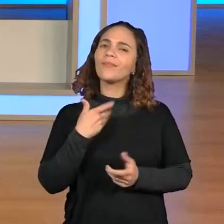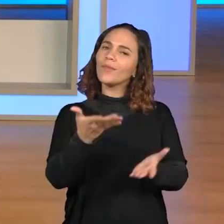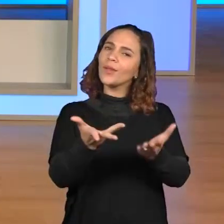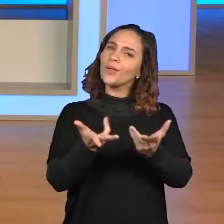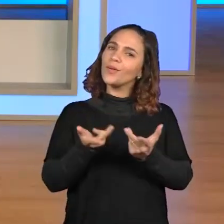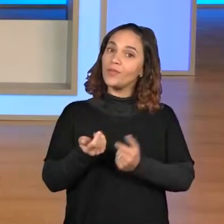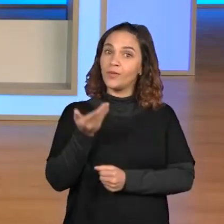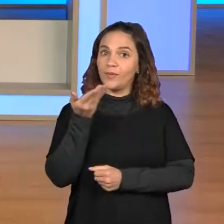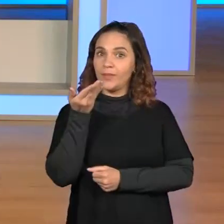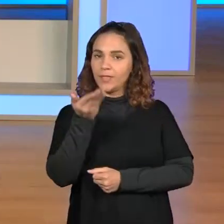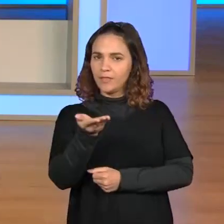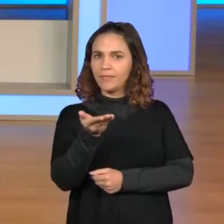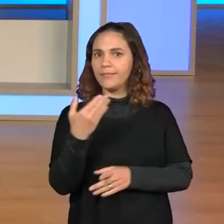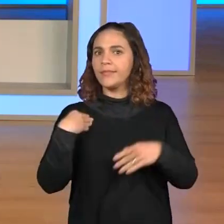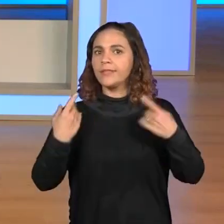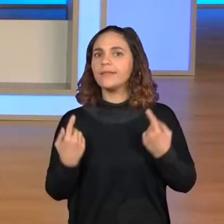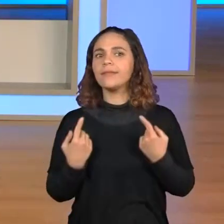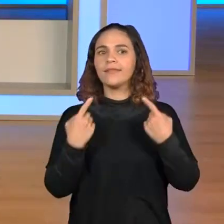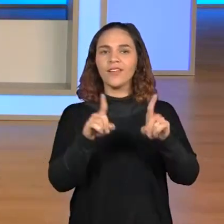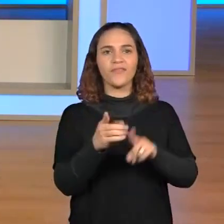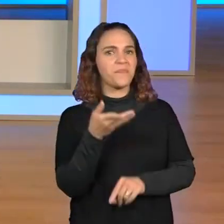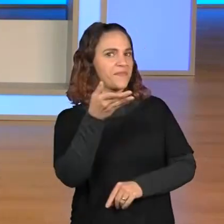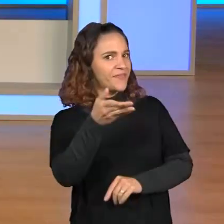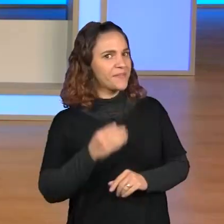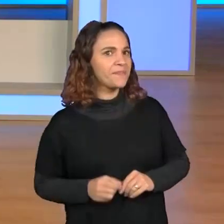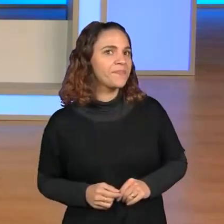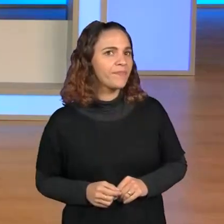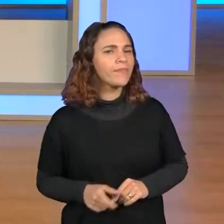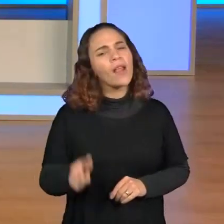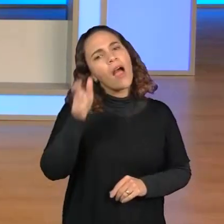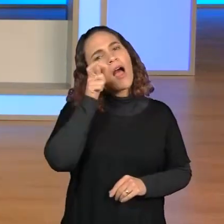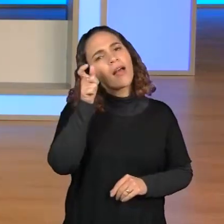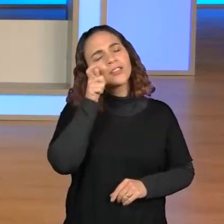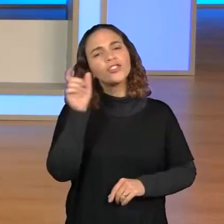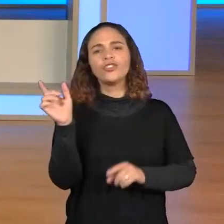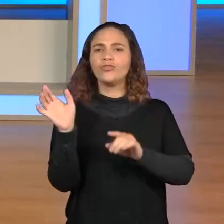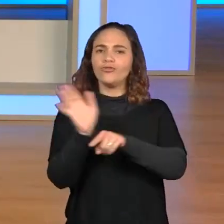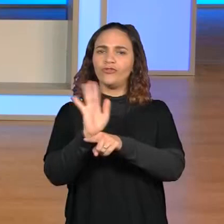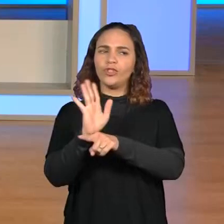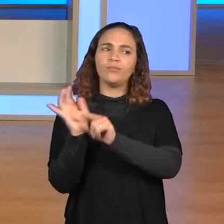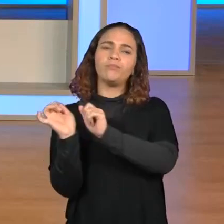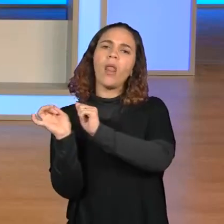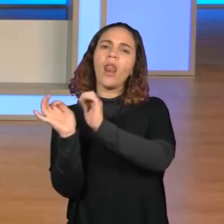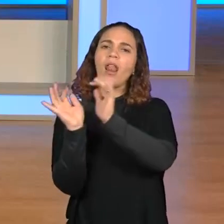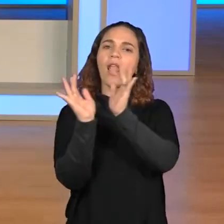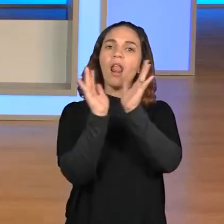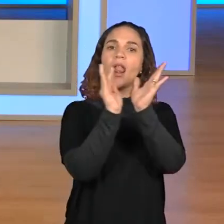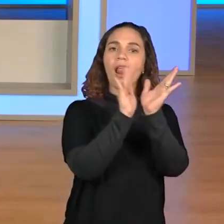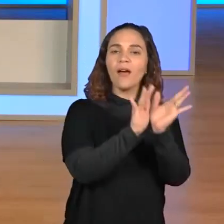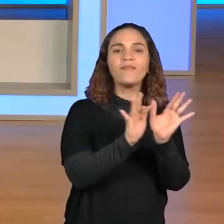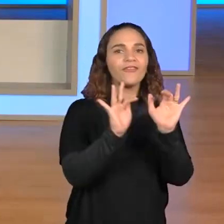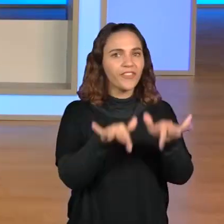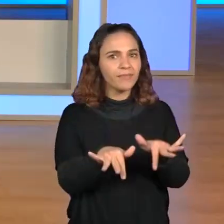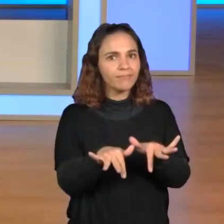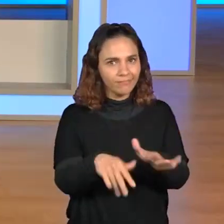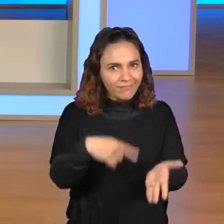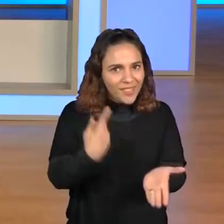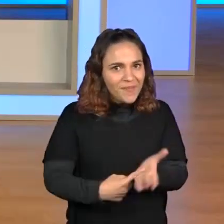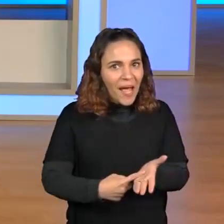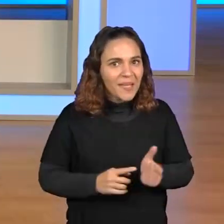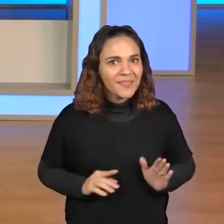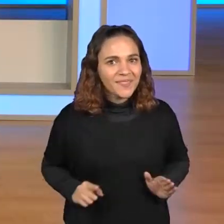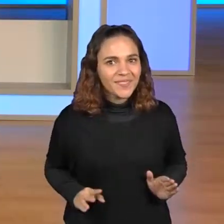você, hein? Já lança o desafio. Assista esse vídeo do início ao fim, hein, galera? Posso contar com